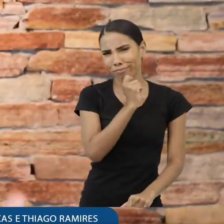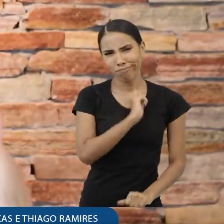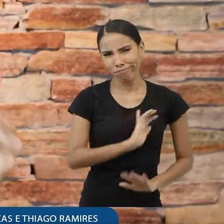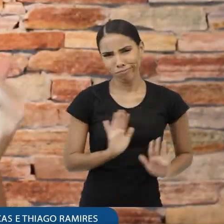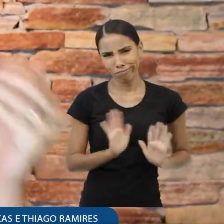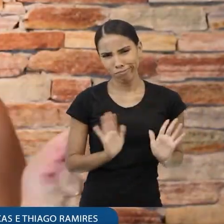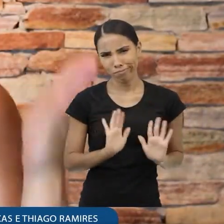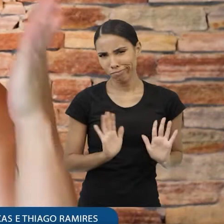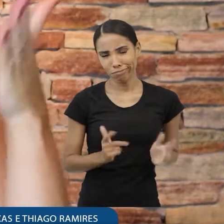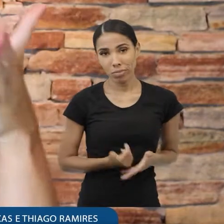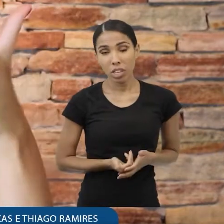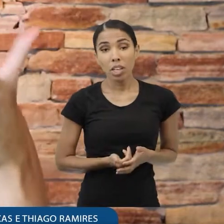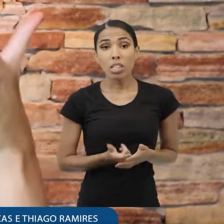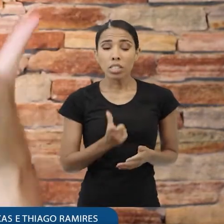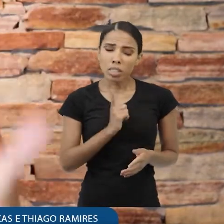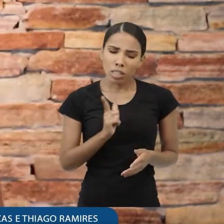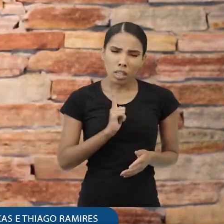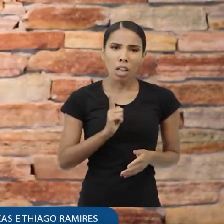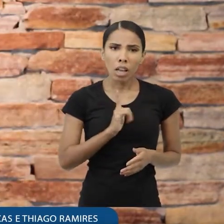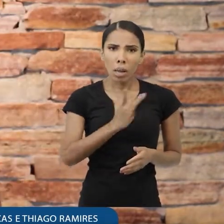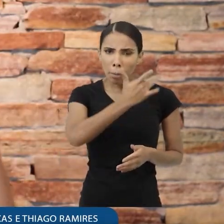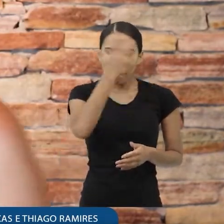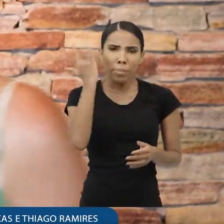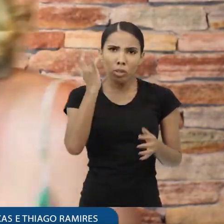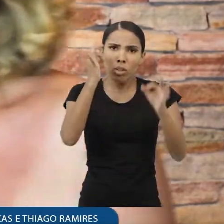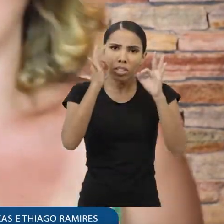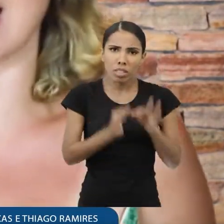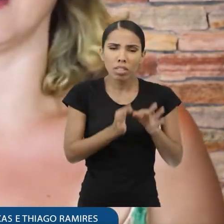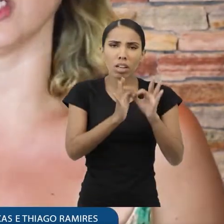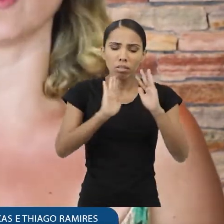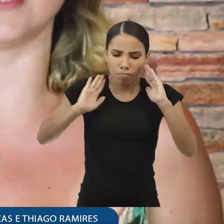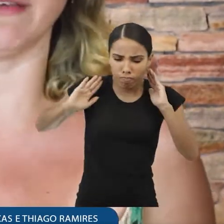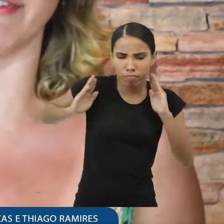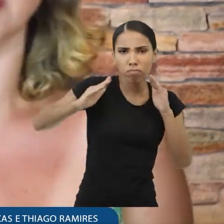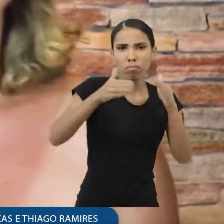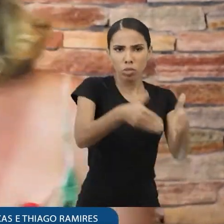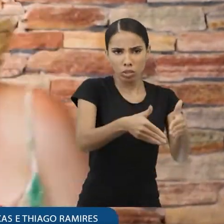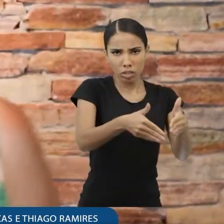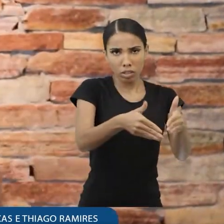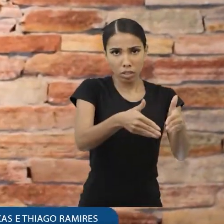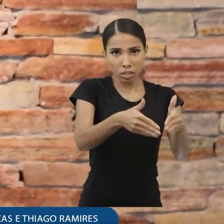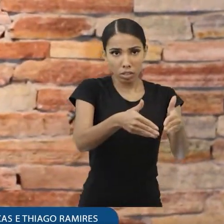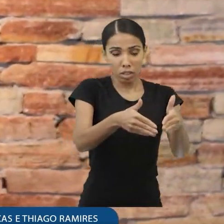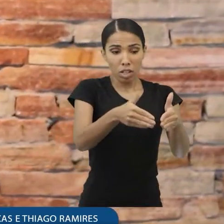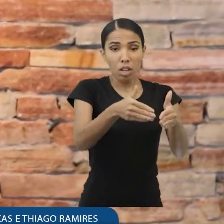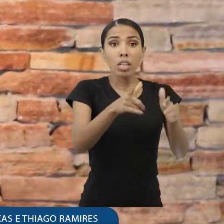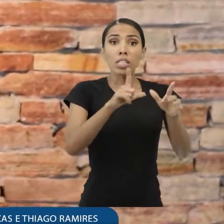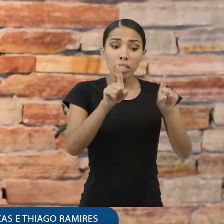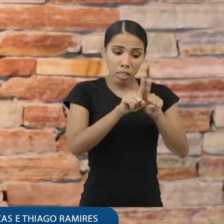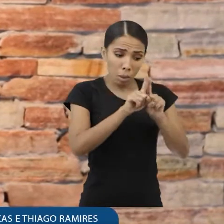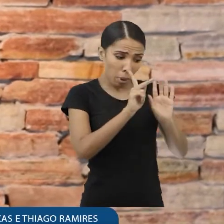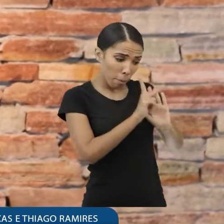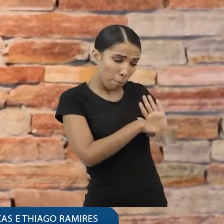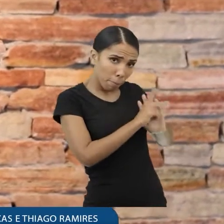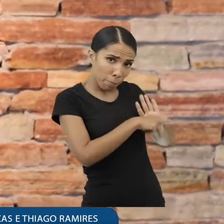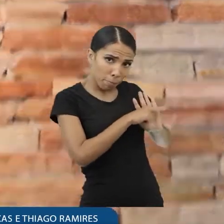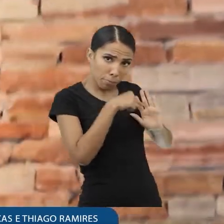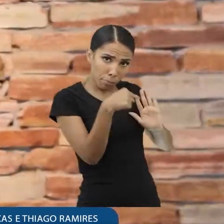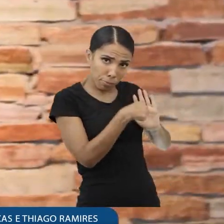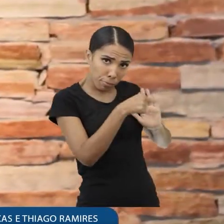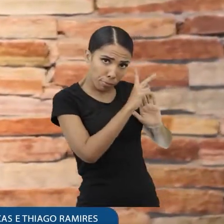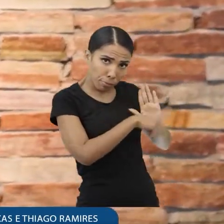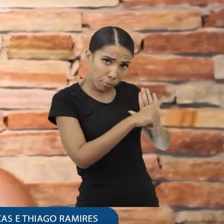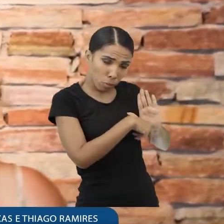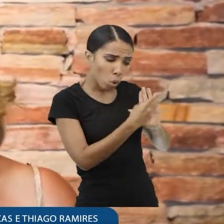né? Você tem uma segmentação de público que se faz necessária, inclusive, não só para você escrever o teu projeto lá,